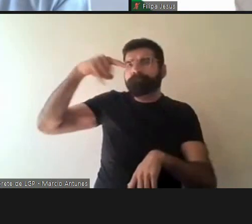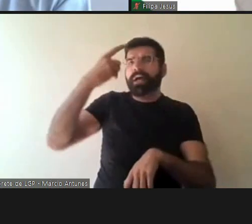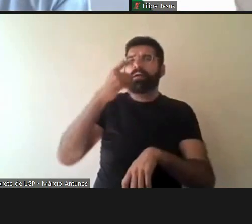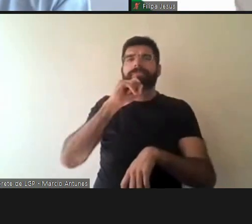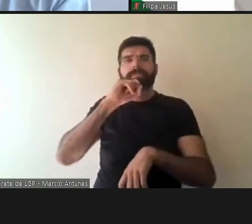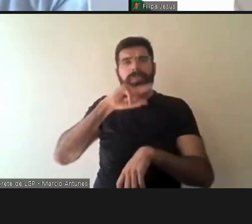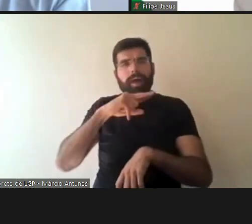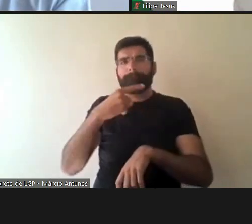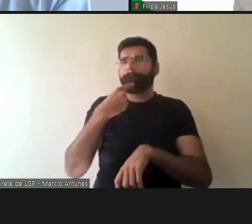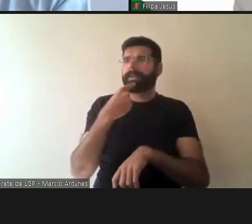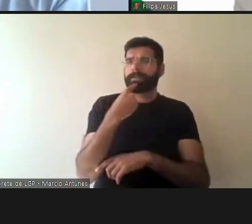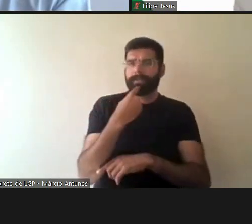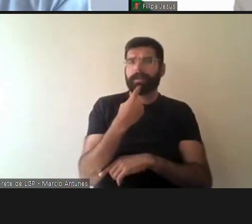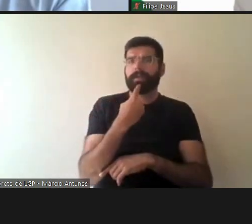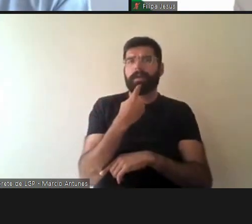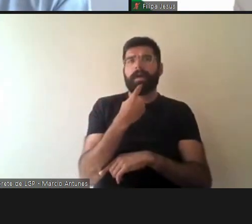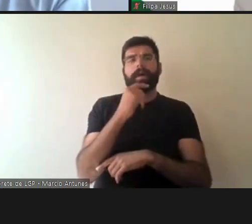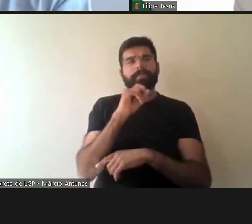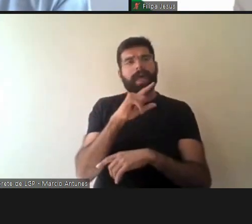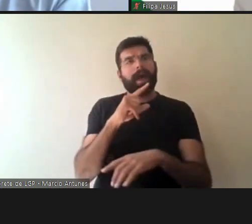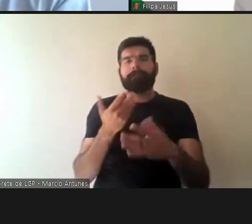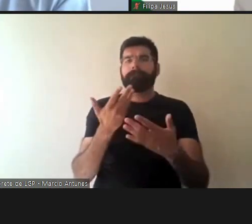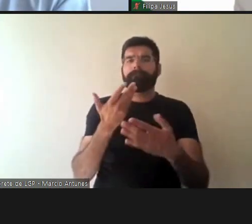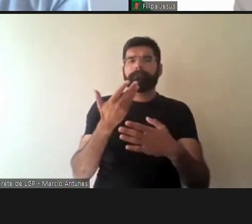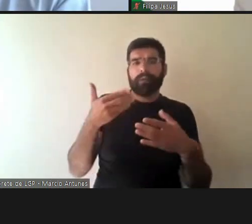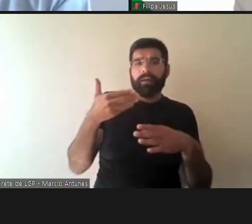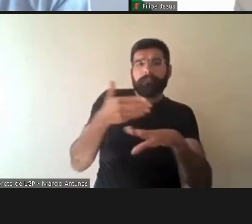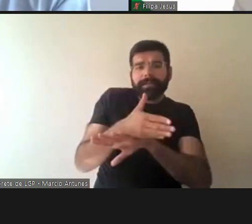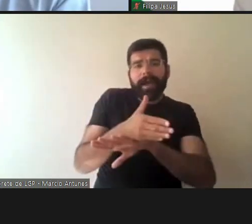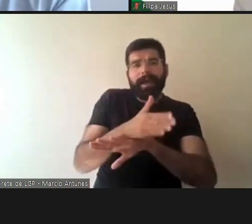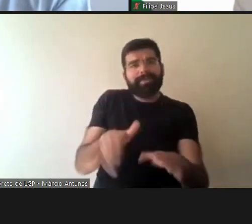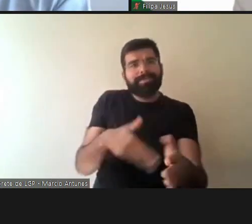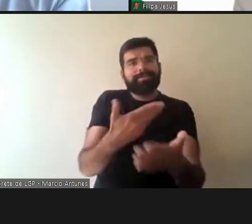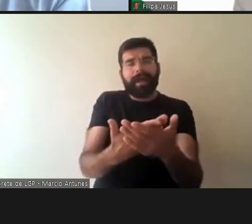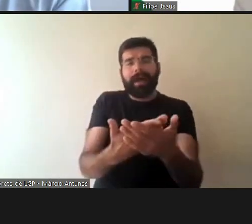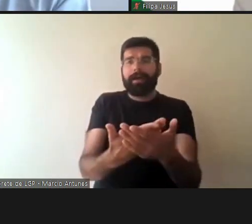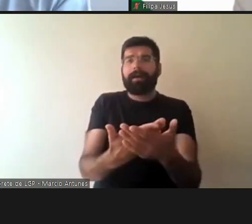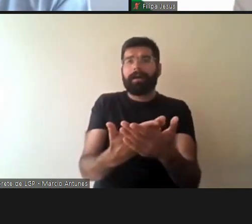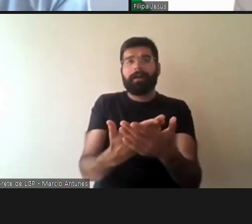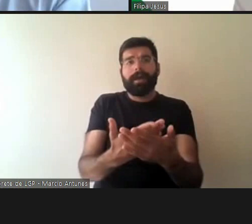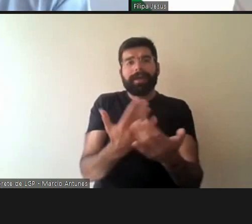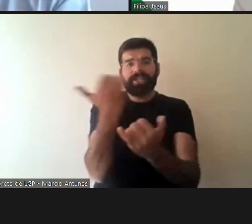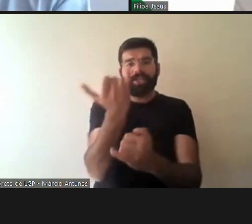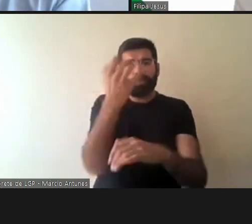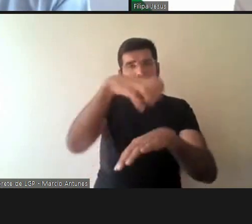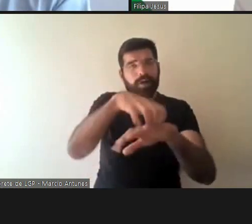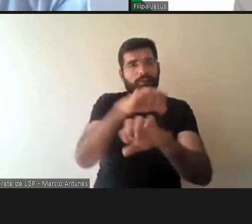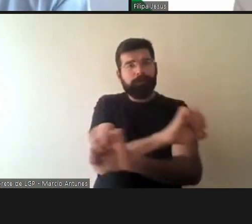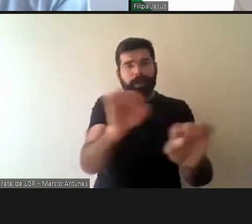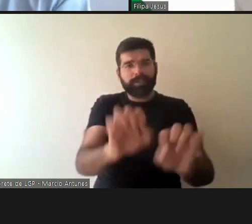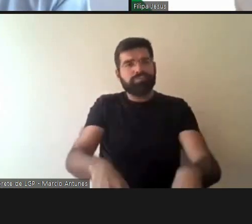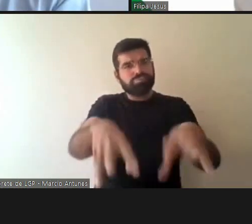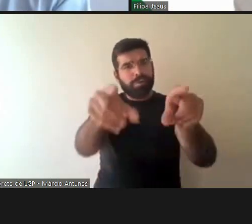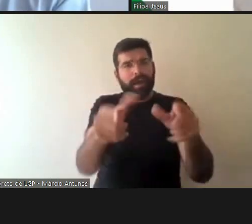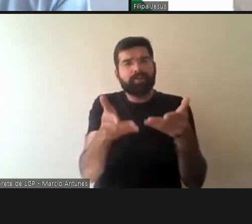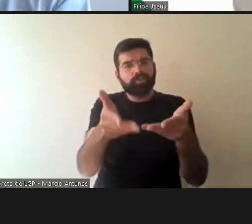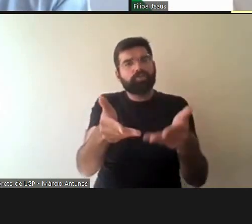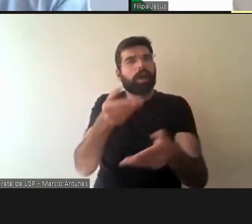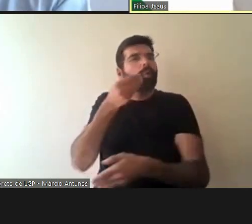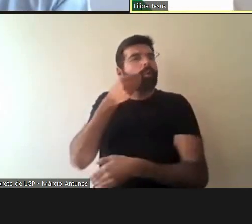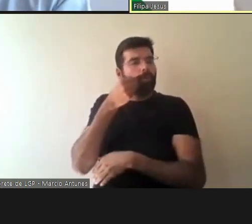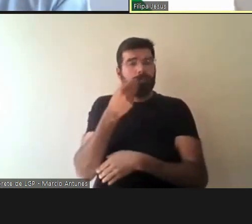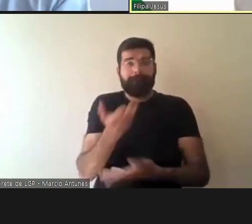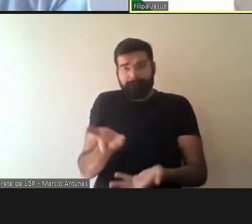como é que pode intervir também e ajudar a crescer a vossa instituição. Filipa, tem a palavra.